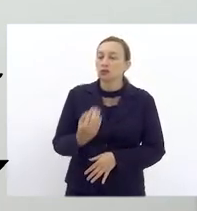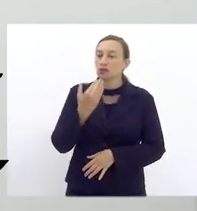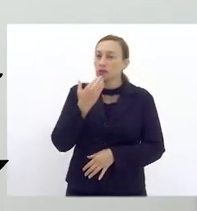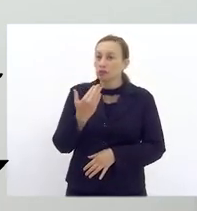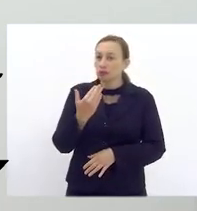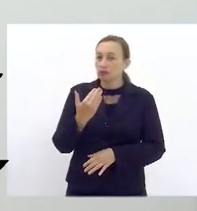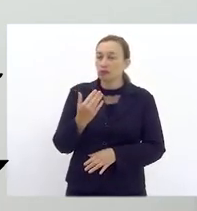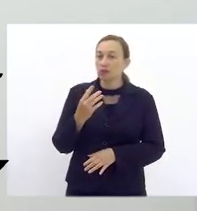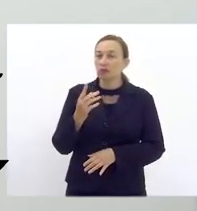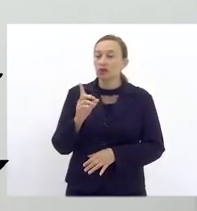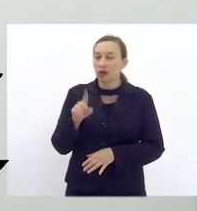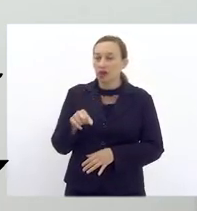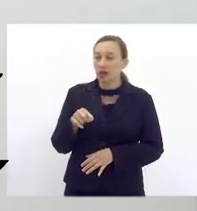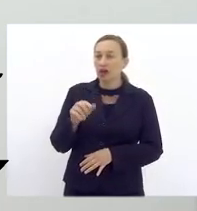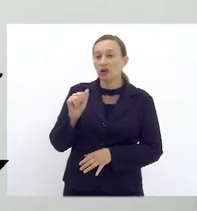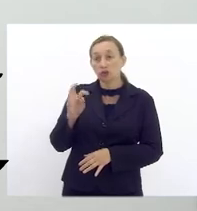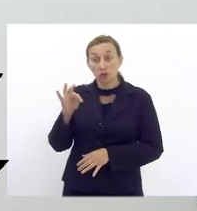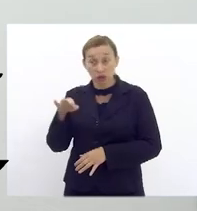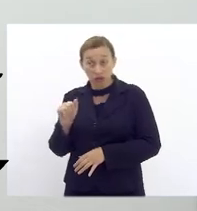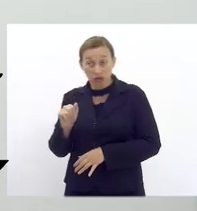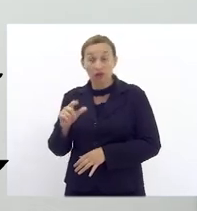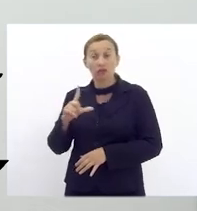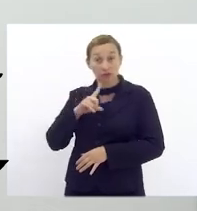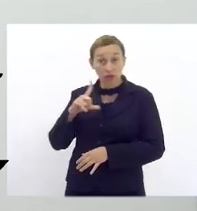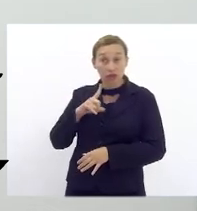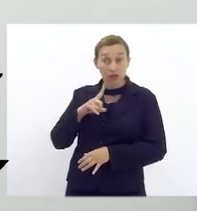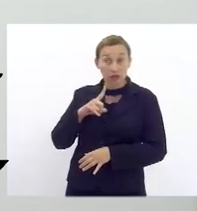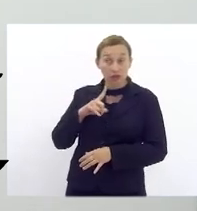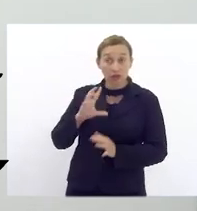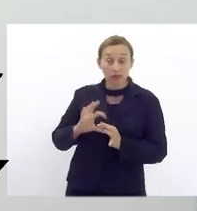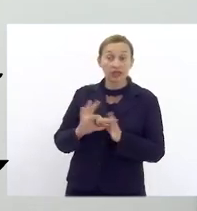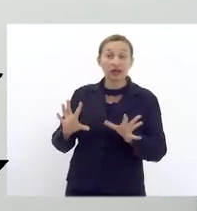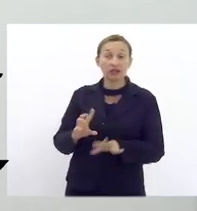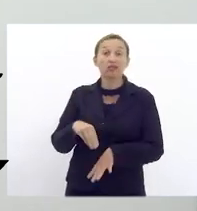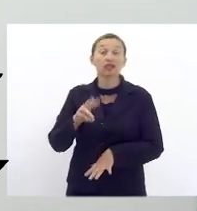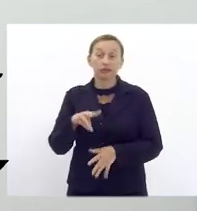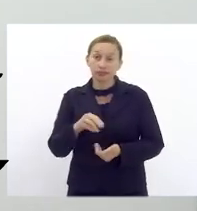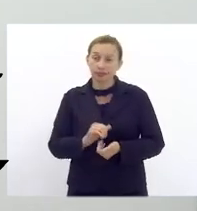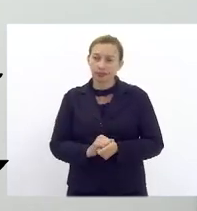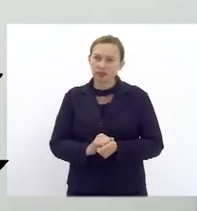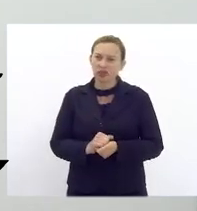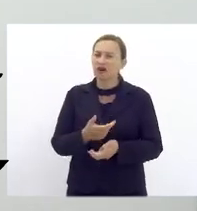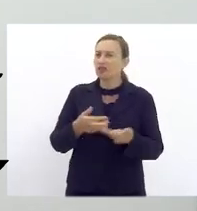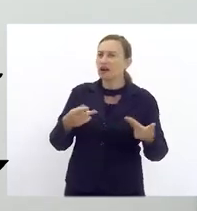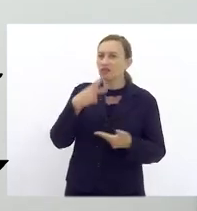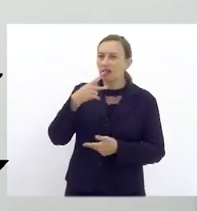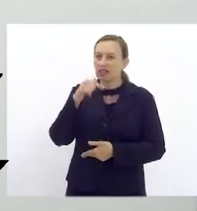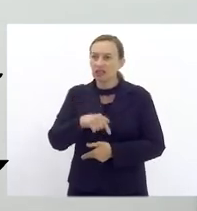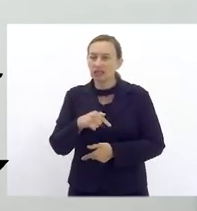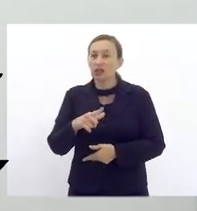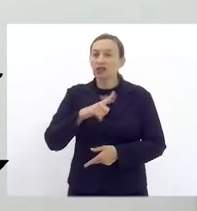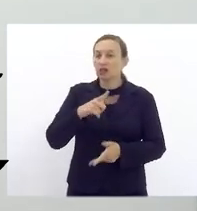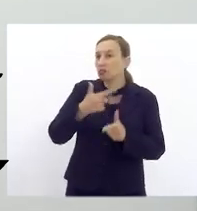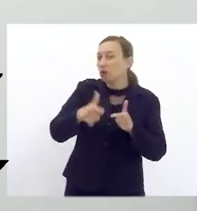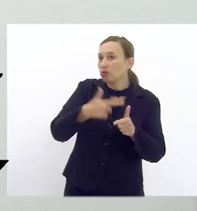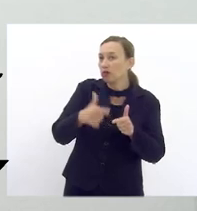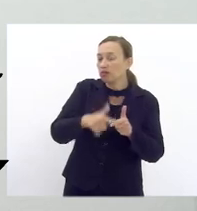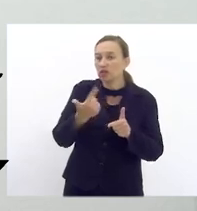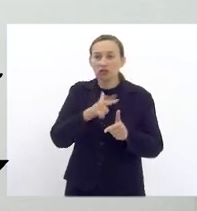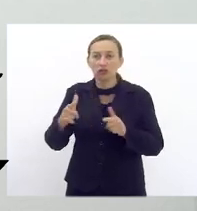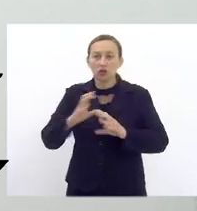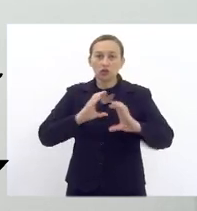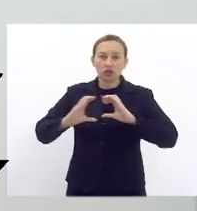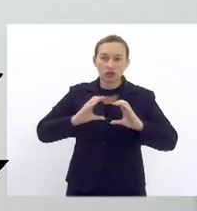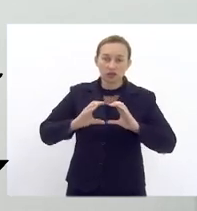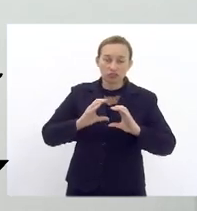o crime é autoria e materialidade eu tenho materialidade e autoria de quem é muito se foi dito aqui existe um problema que não há comunicação